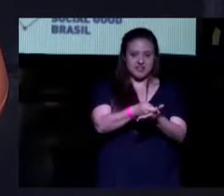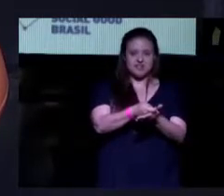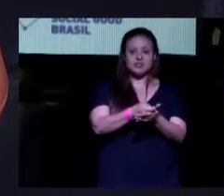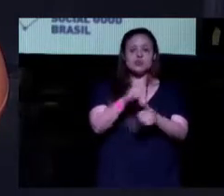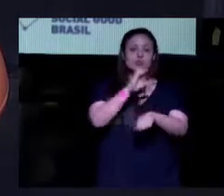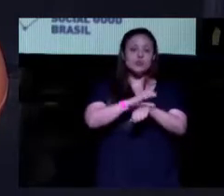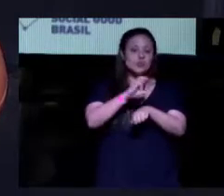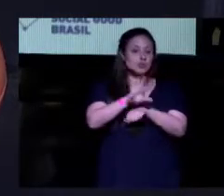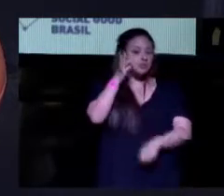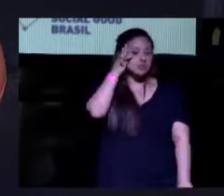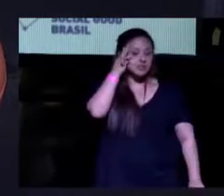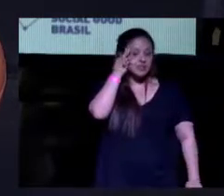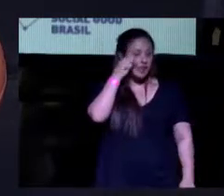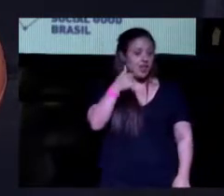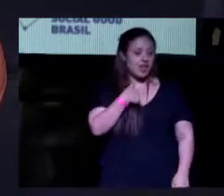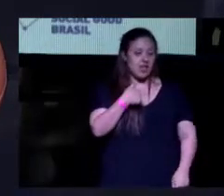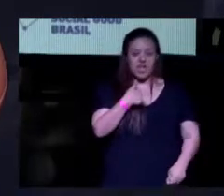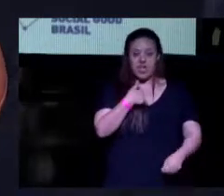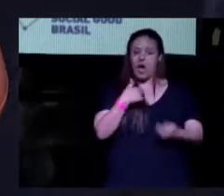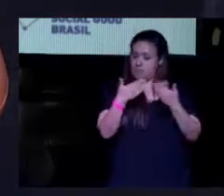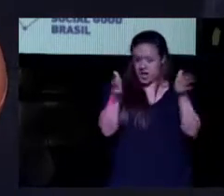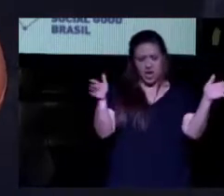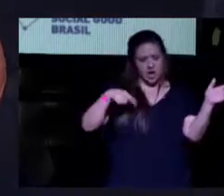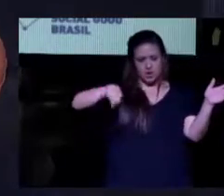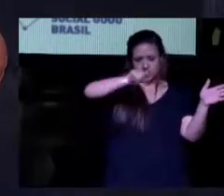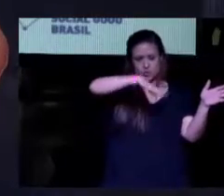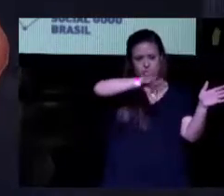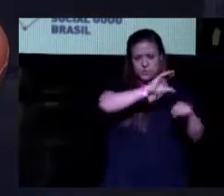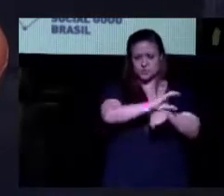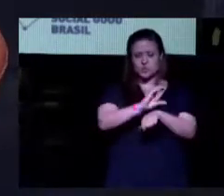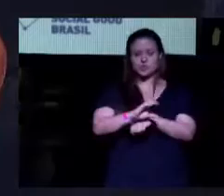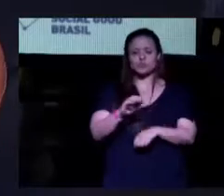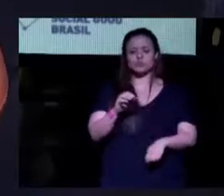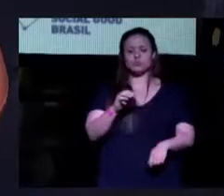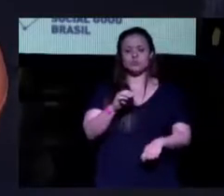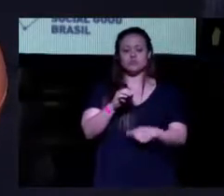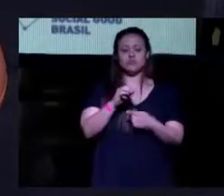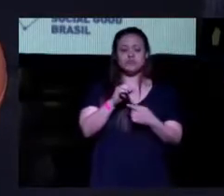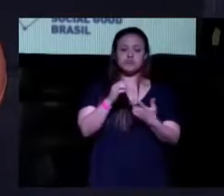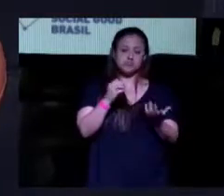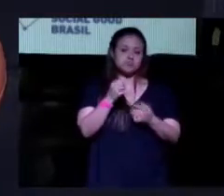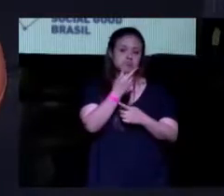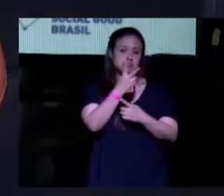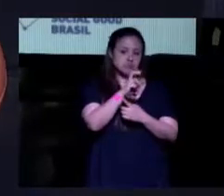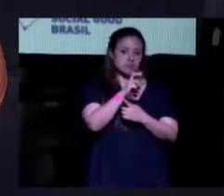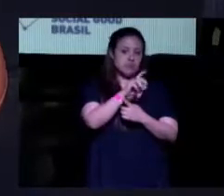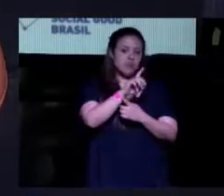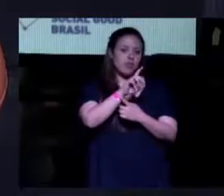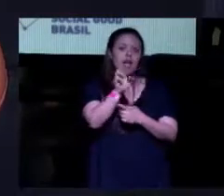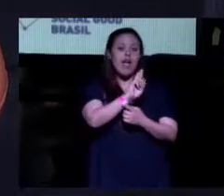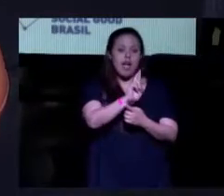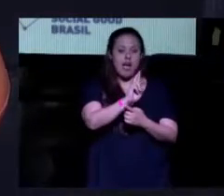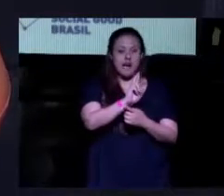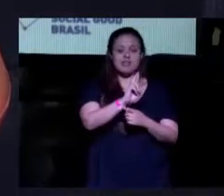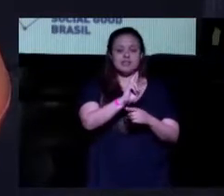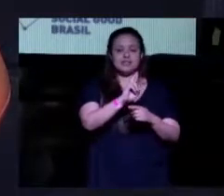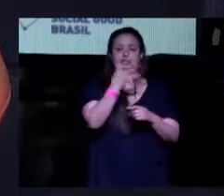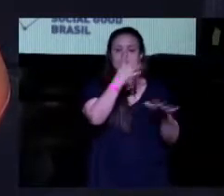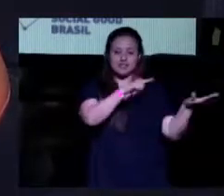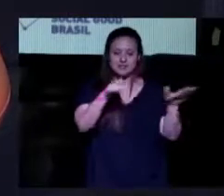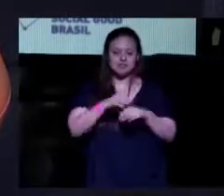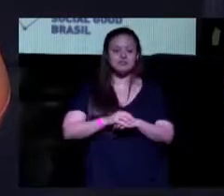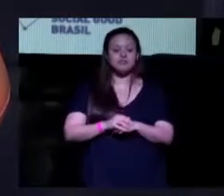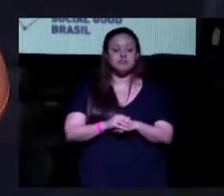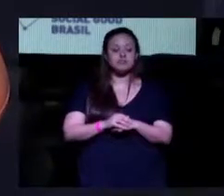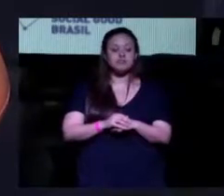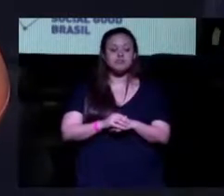curso de teatro, que eu nunca faria, porque eu nunca pagaria R$100 só para fazer um curso de teatro. Mas eu achei irado, porque estava lá, estava à minha disposição, e eu